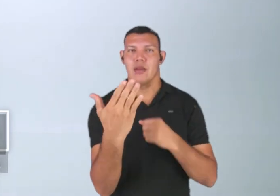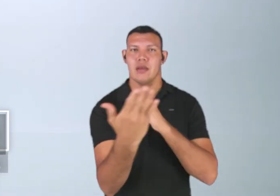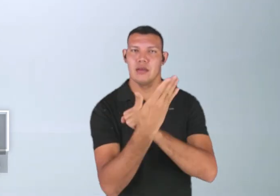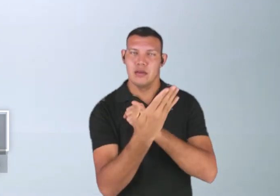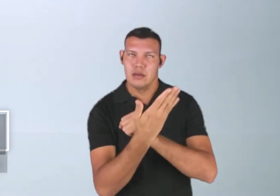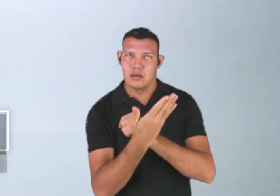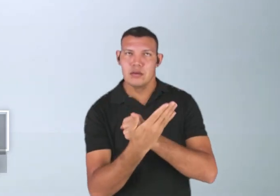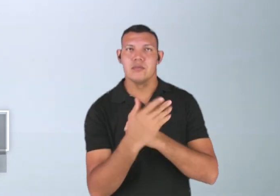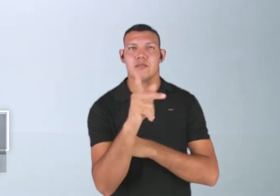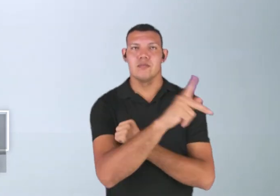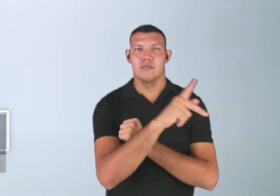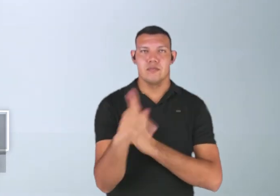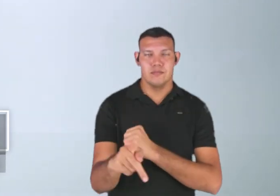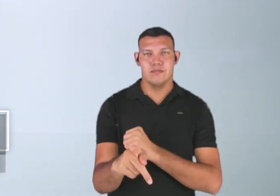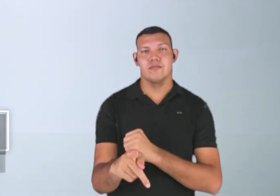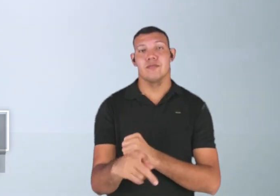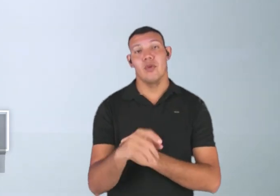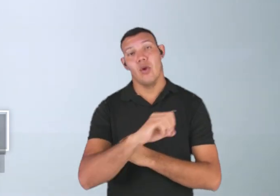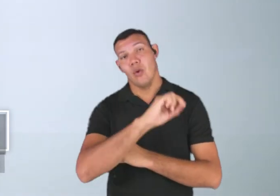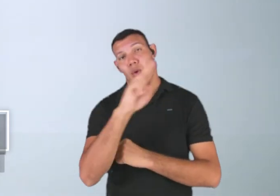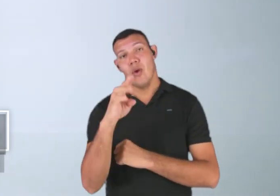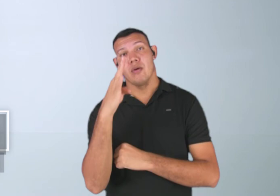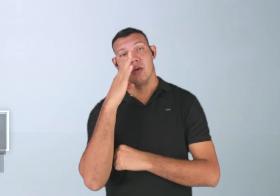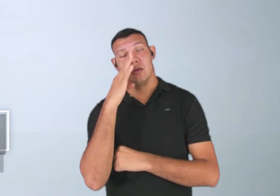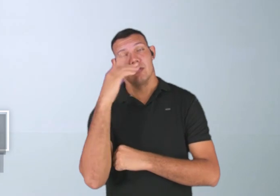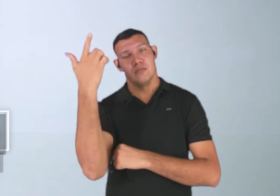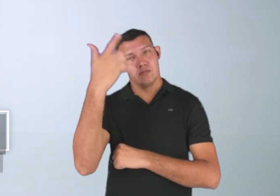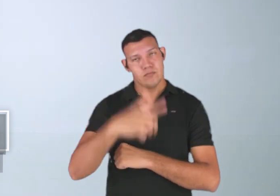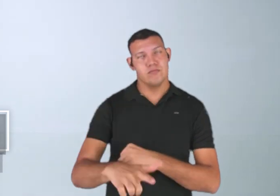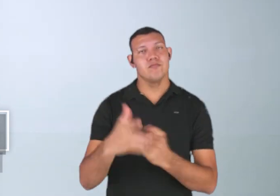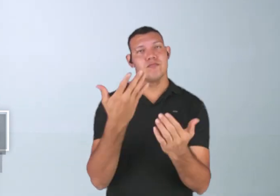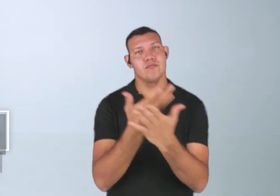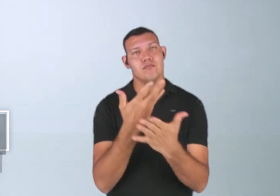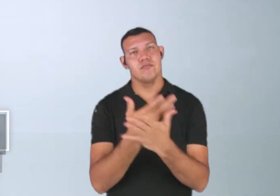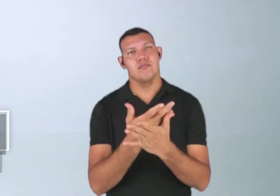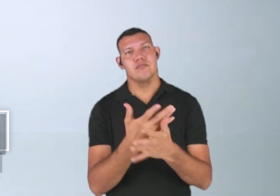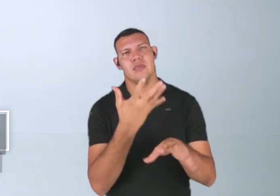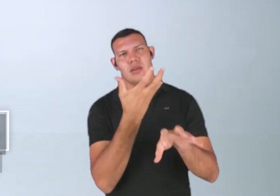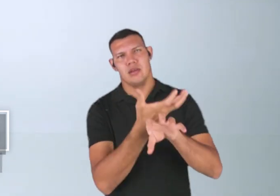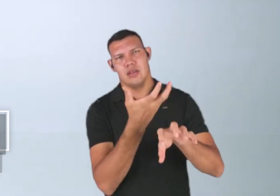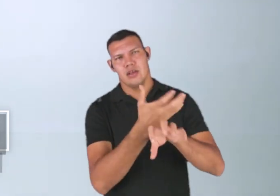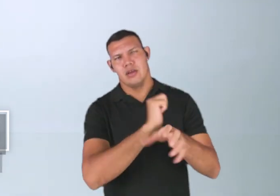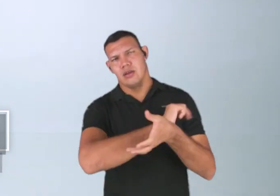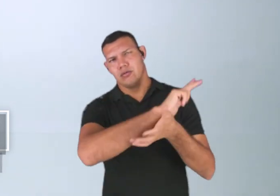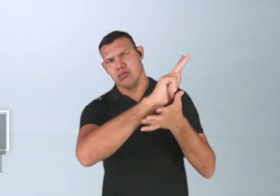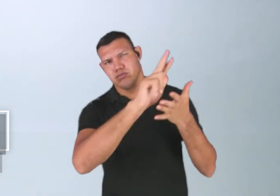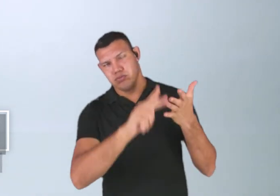esse material, né? Vejam esse vídeo mais uma vez e outros vídeos